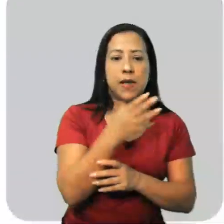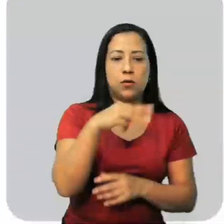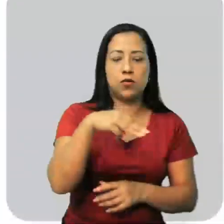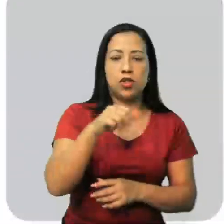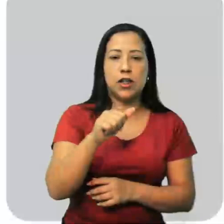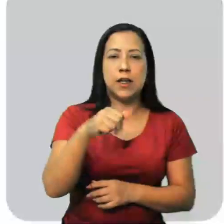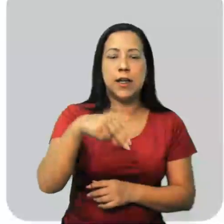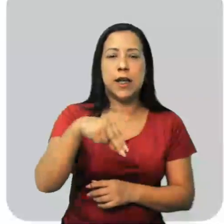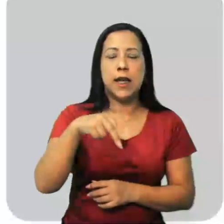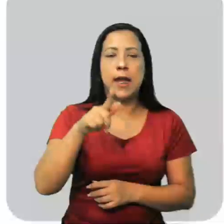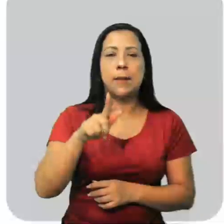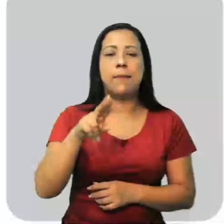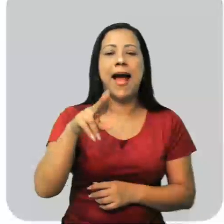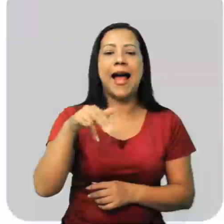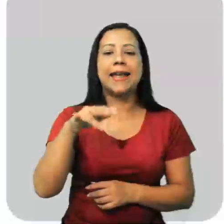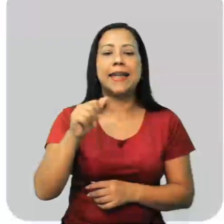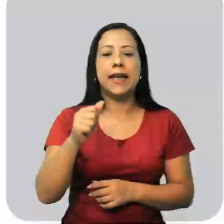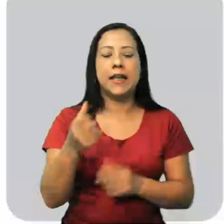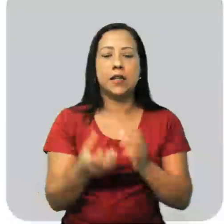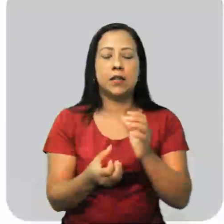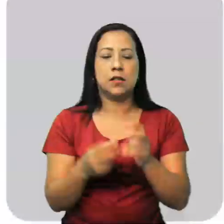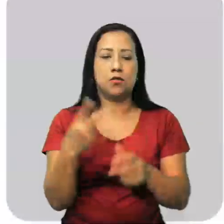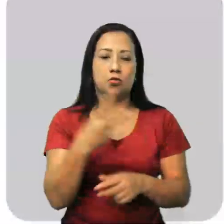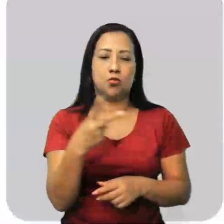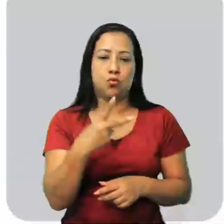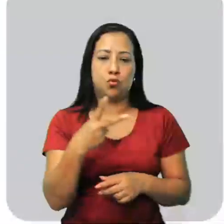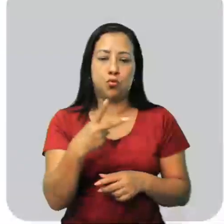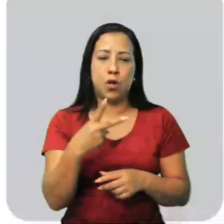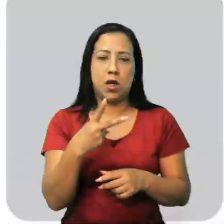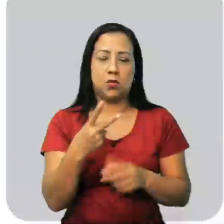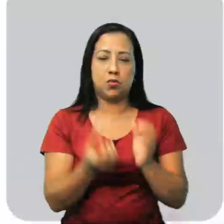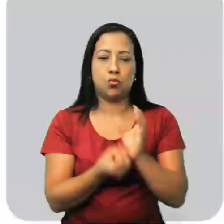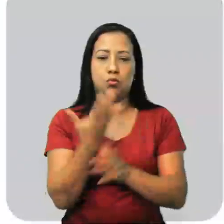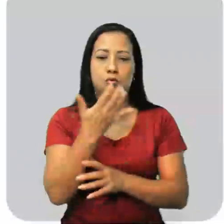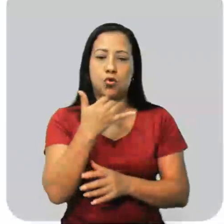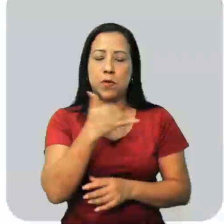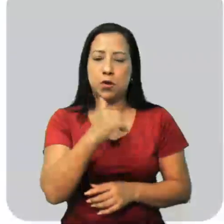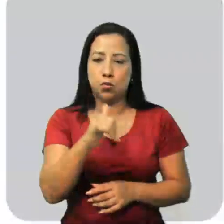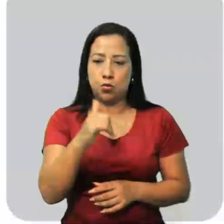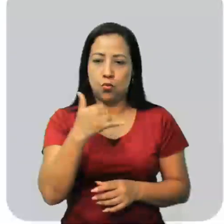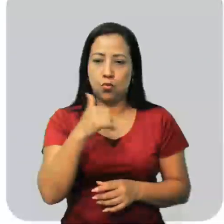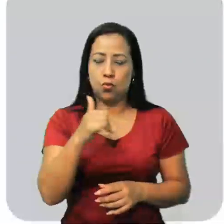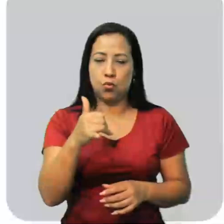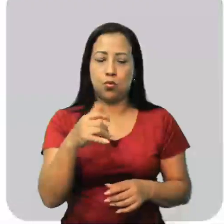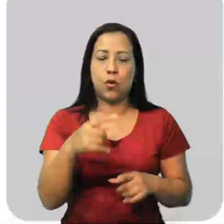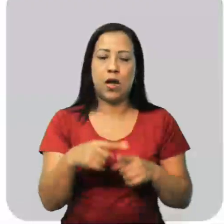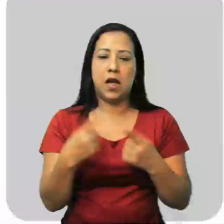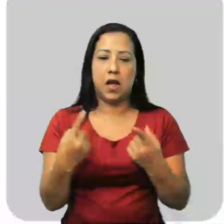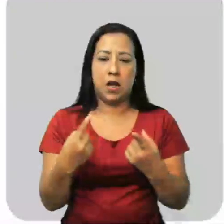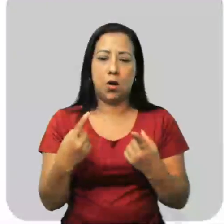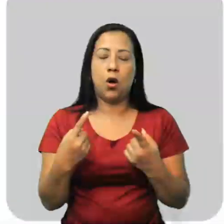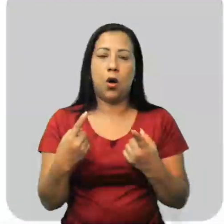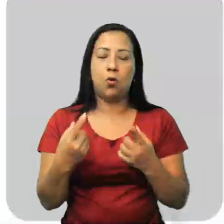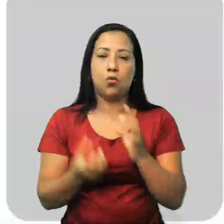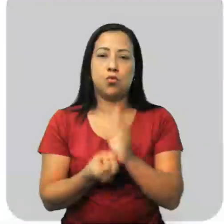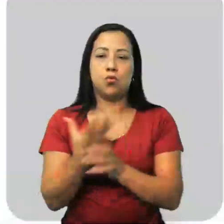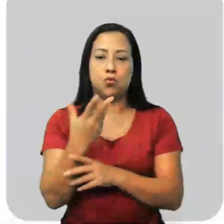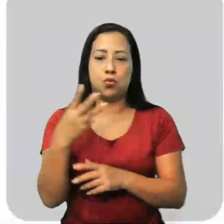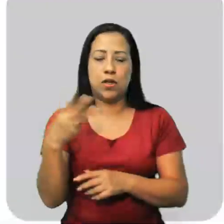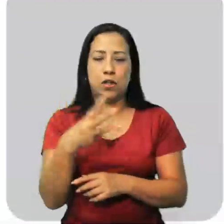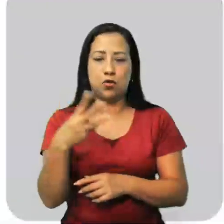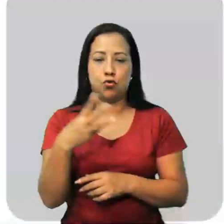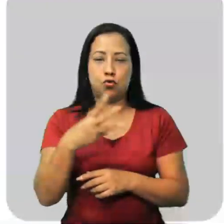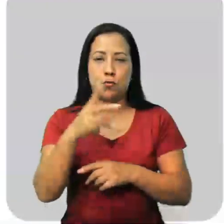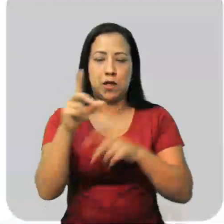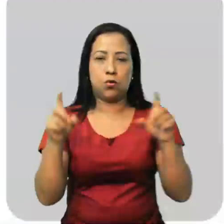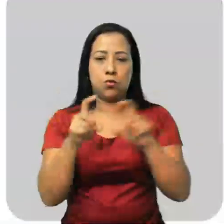tem eletricidade, tem a computação e a automação, tá?